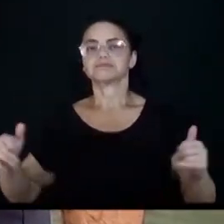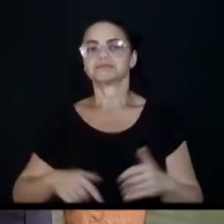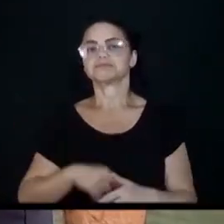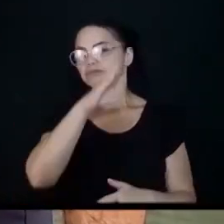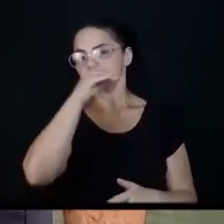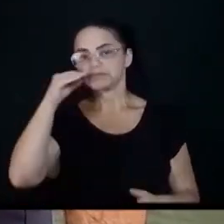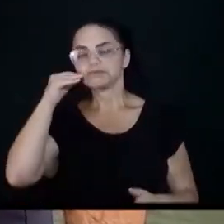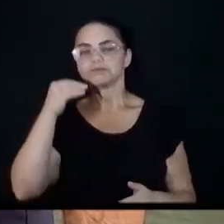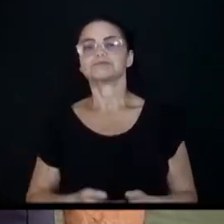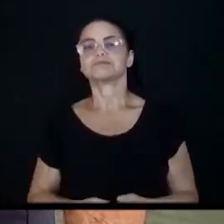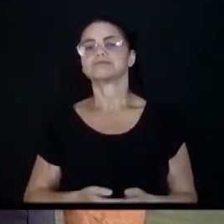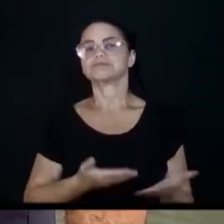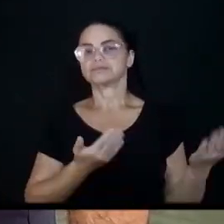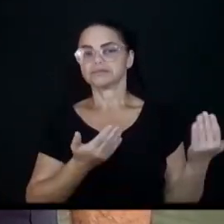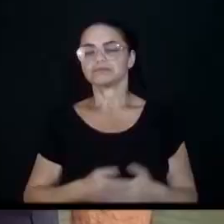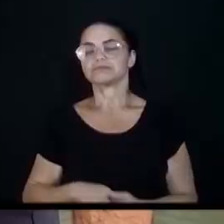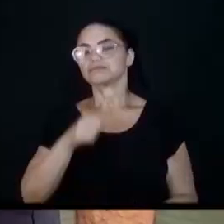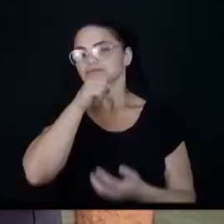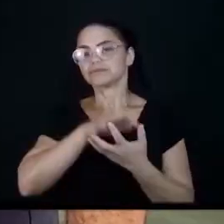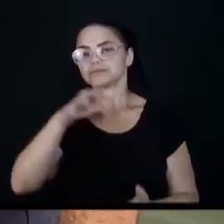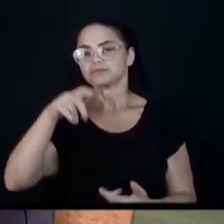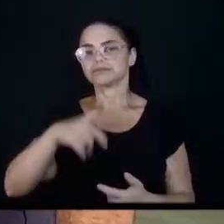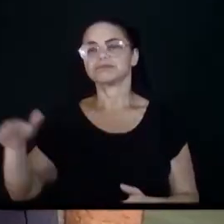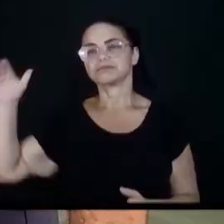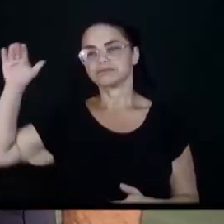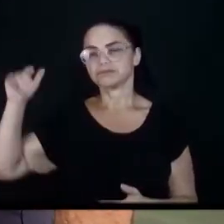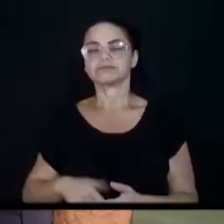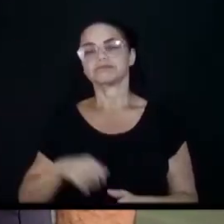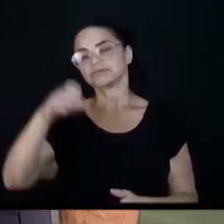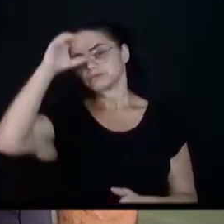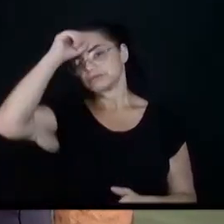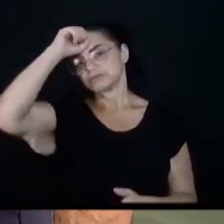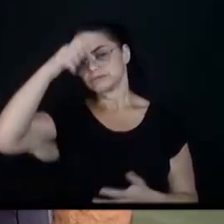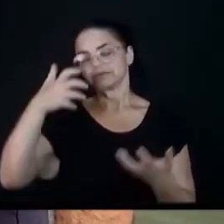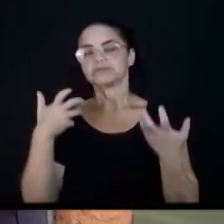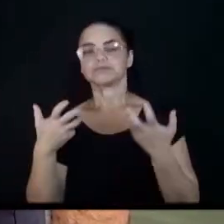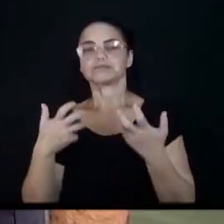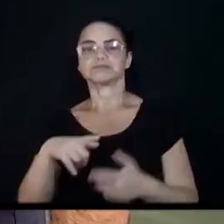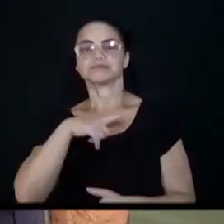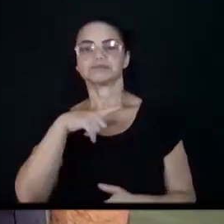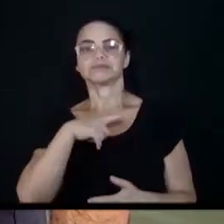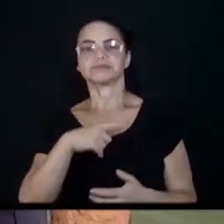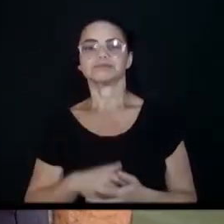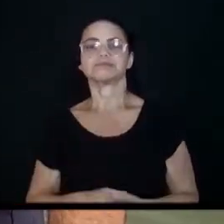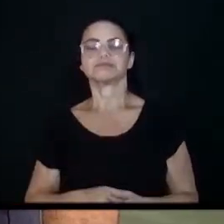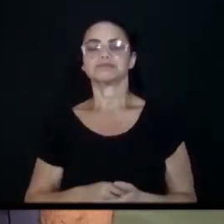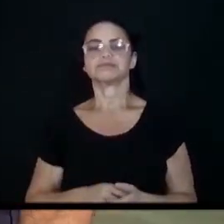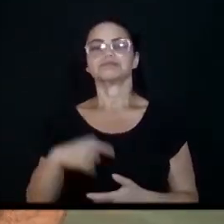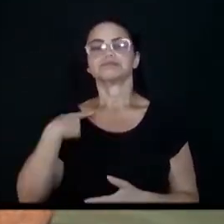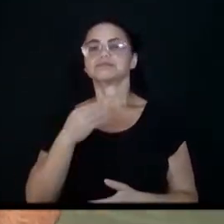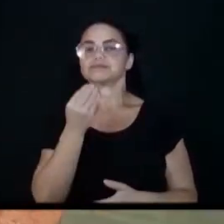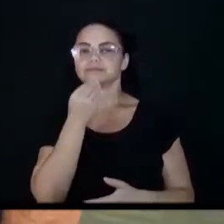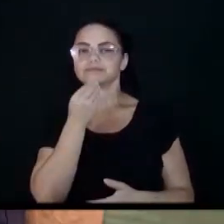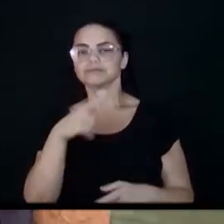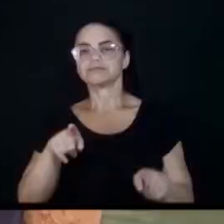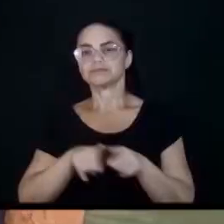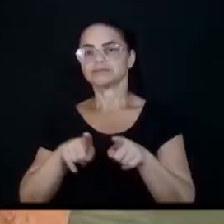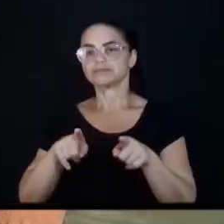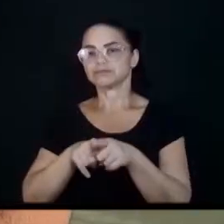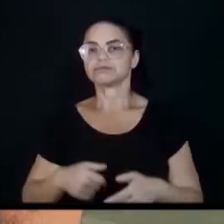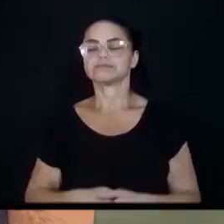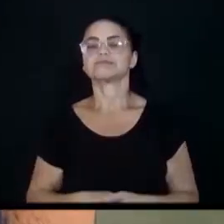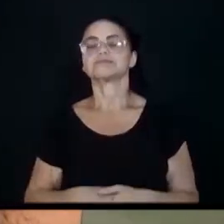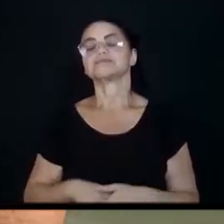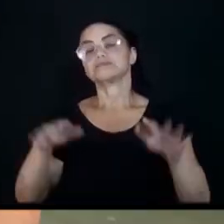adultos, idosos aqui, querendo aprender, querendo ter essa ocupação também? Olha, eu fico muito feliz,